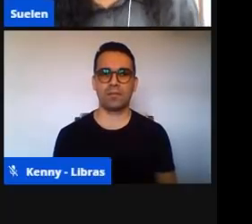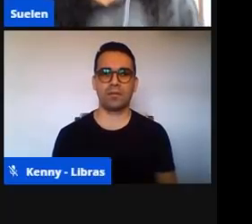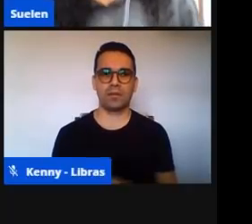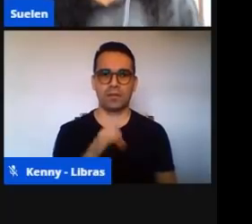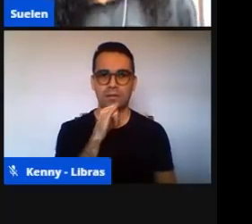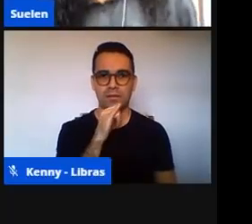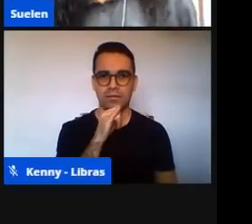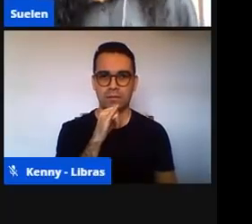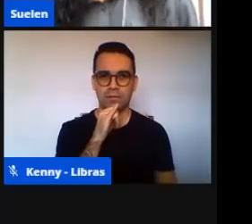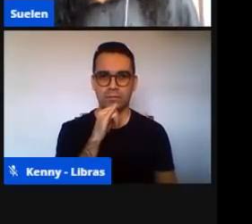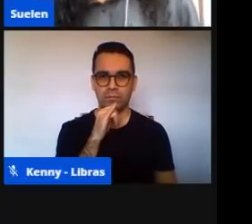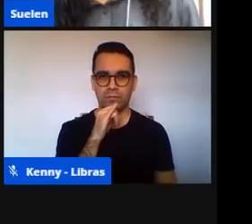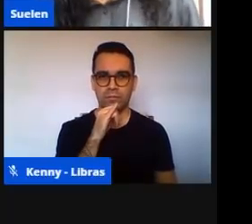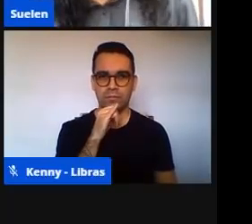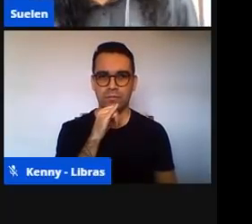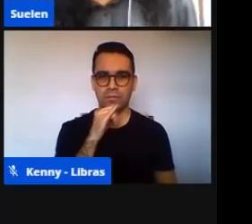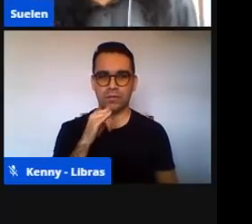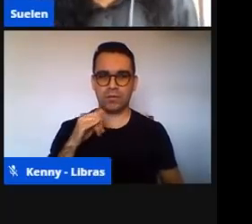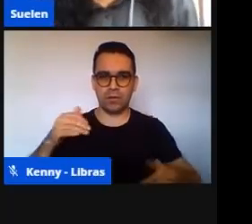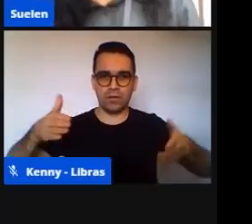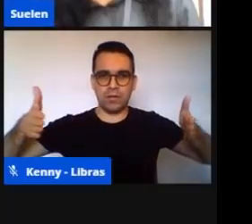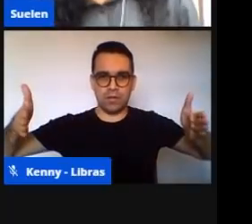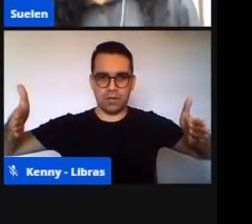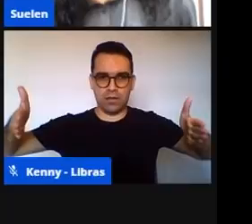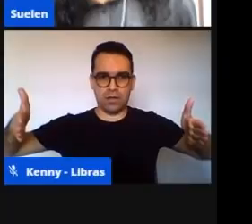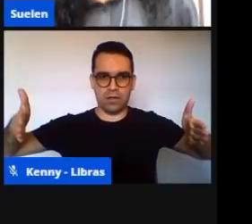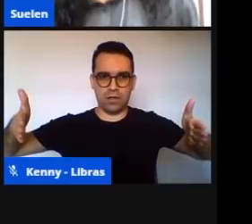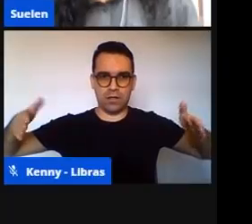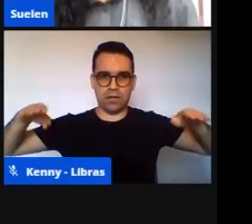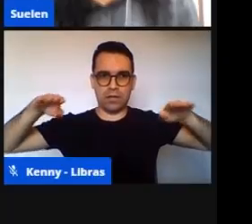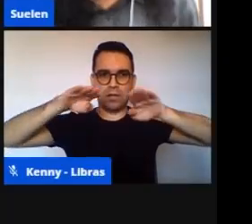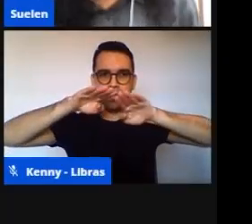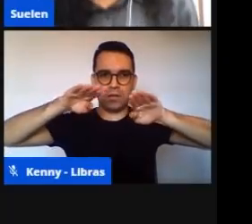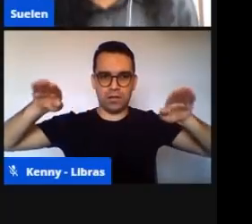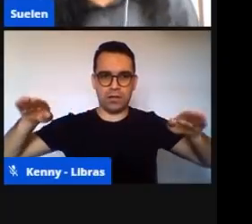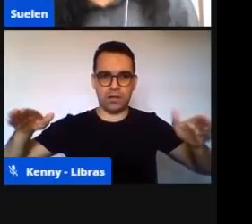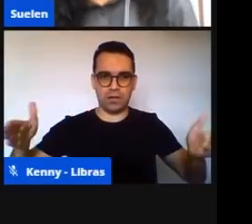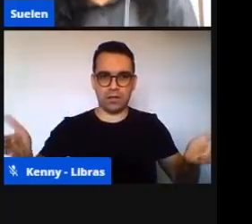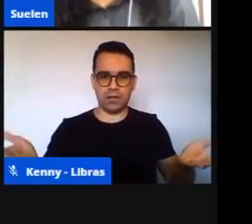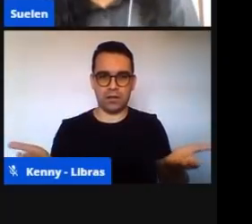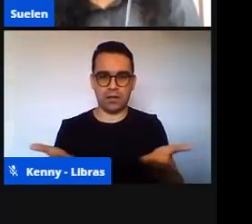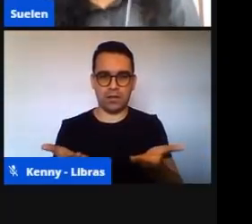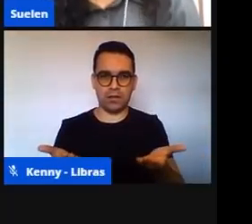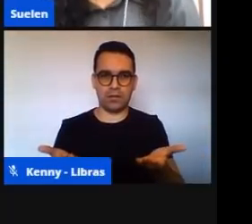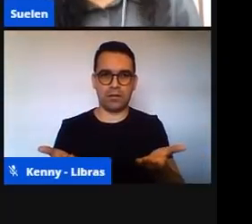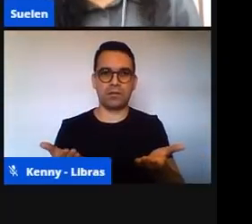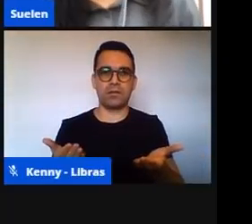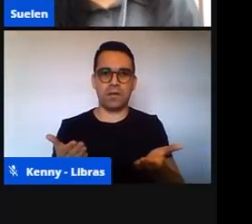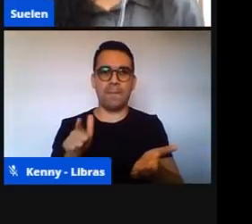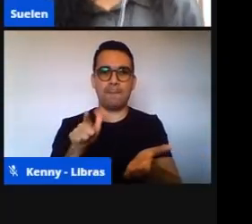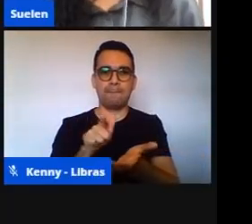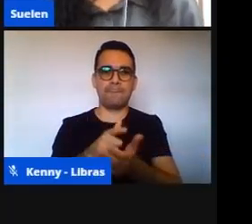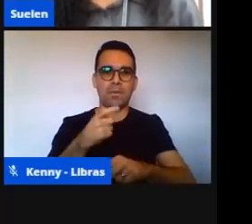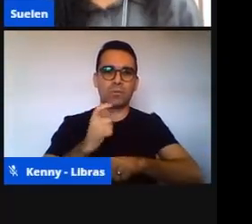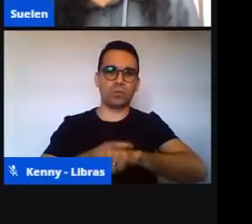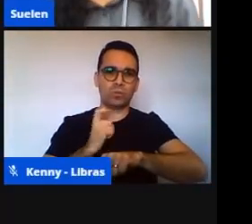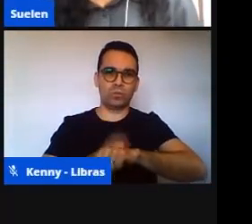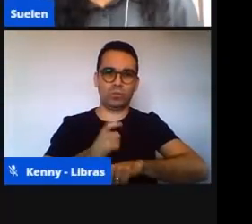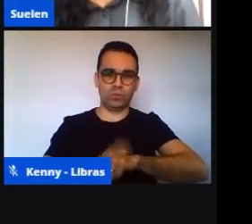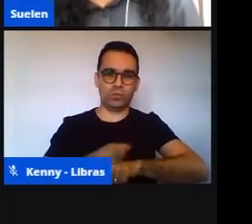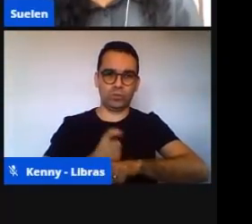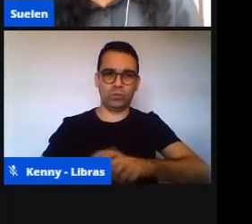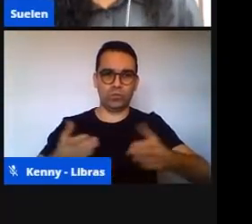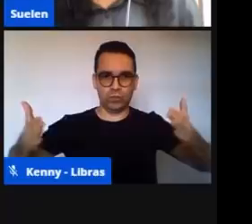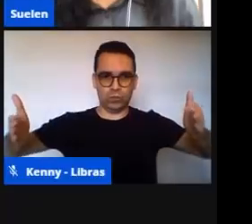papelão ou a caixa de papelão que chega do fornecedor, a caixa de madeira que chega, ela não deve entrar na área de produção e ela não